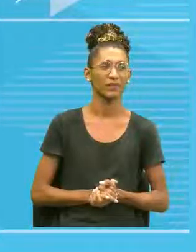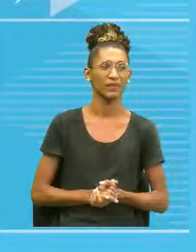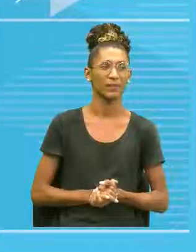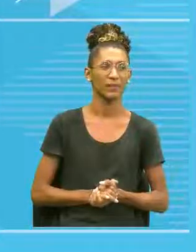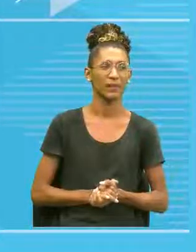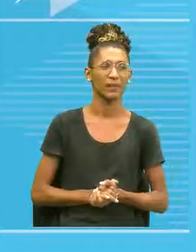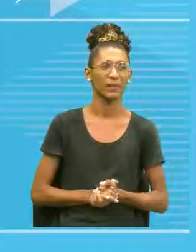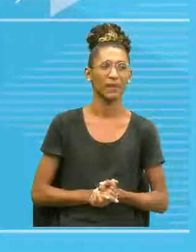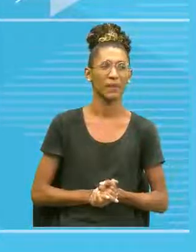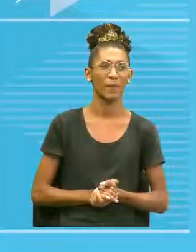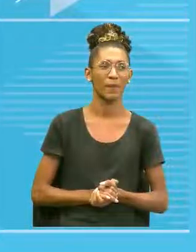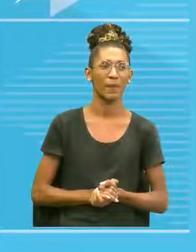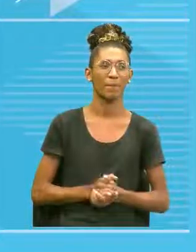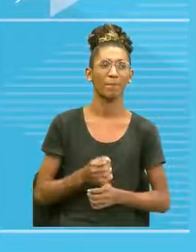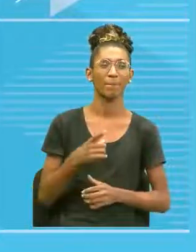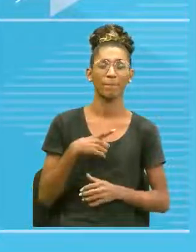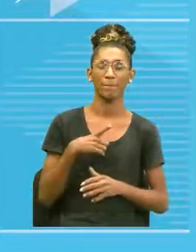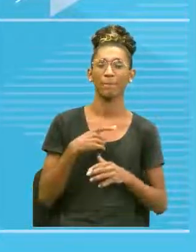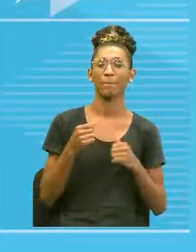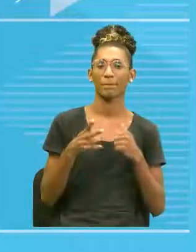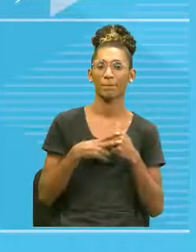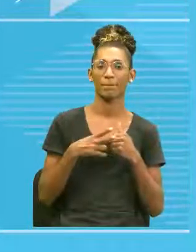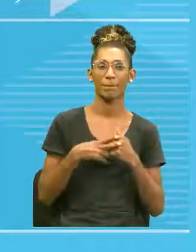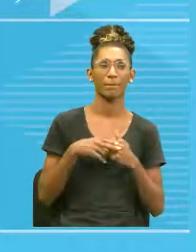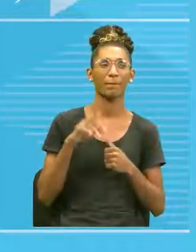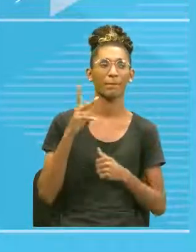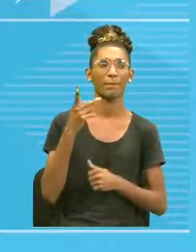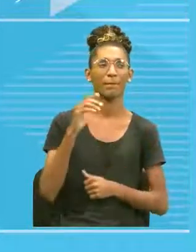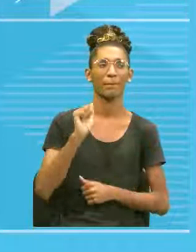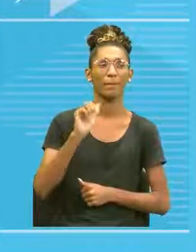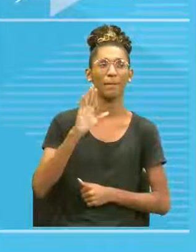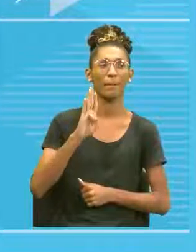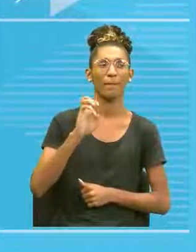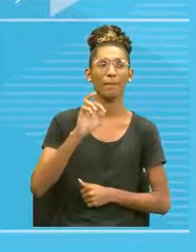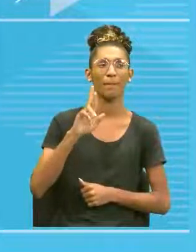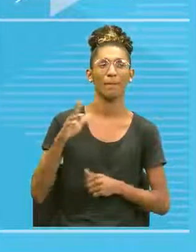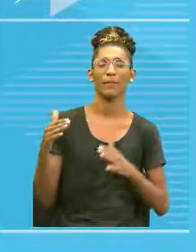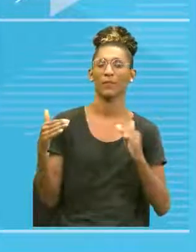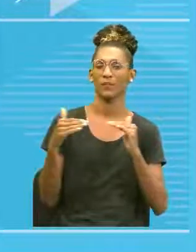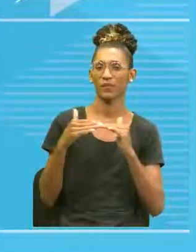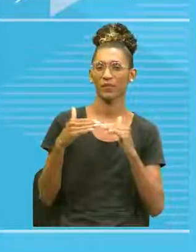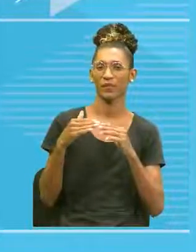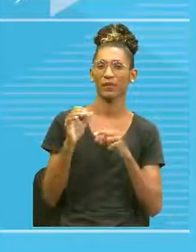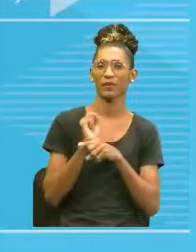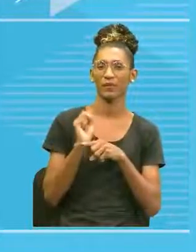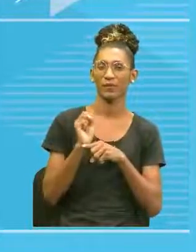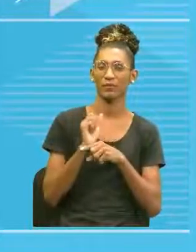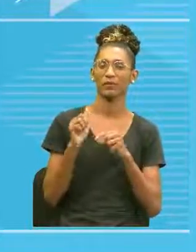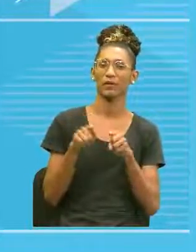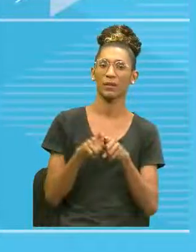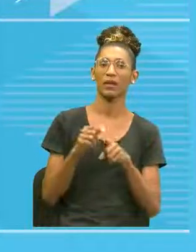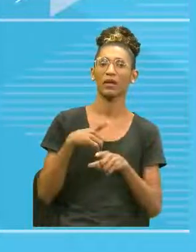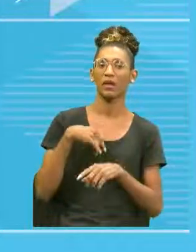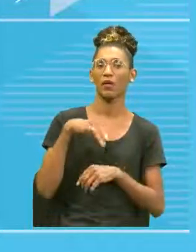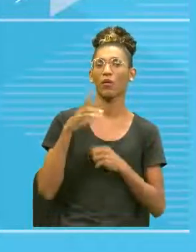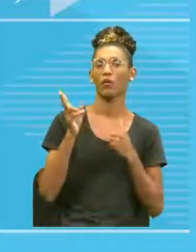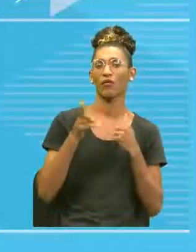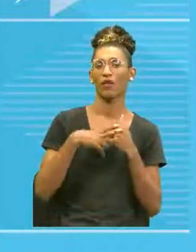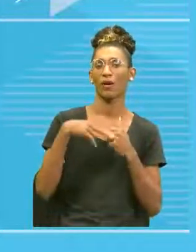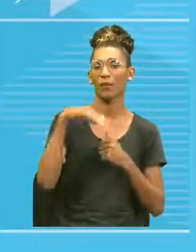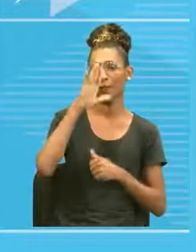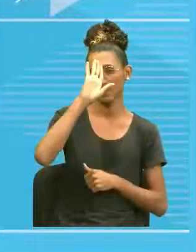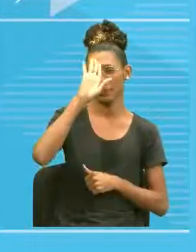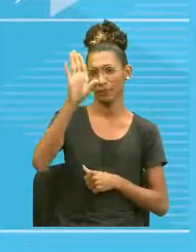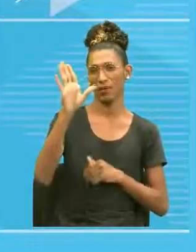então o verbo haver concordando com o sujeito e o verbo principal no particípio né participo de